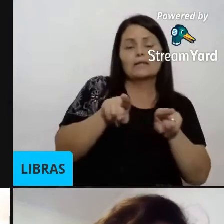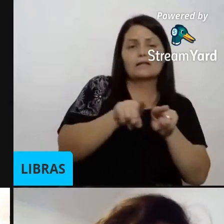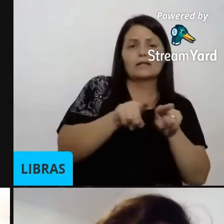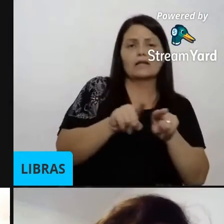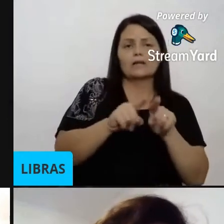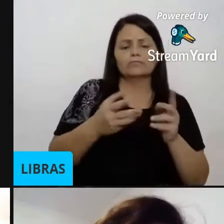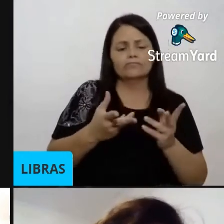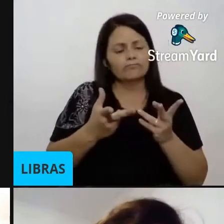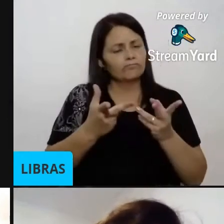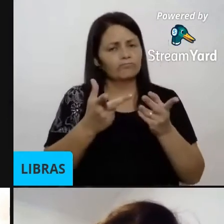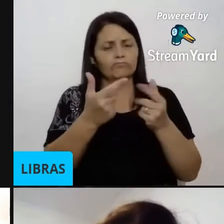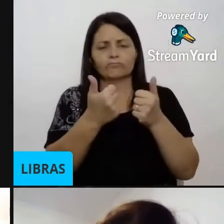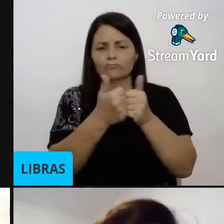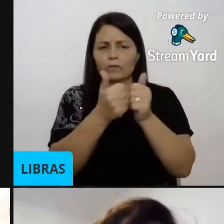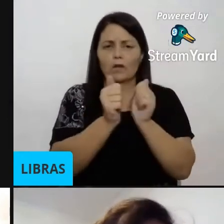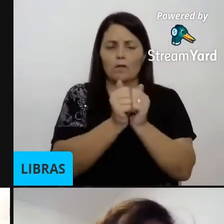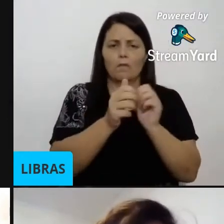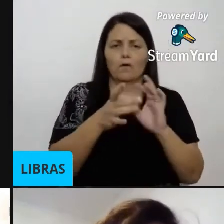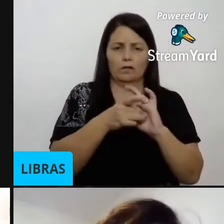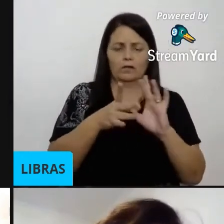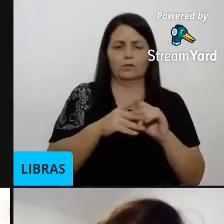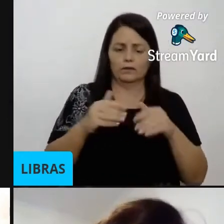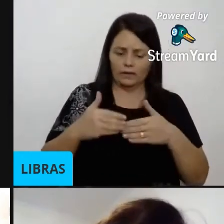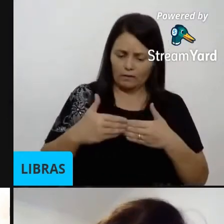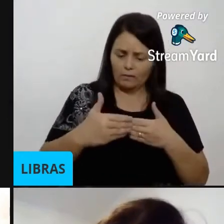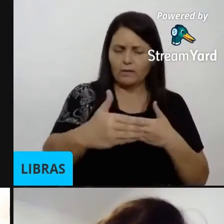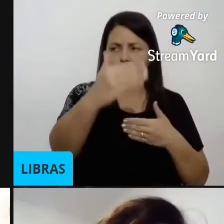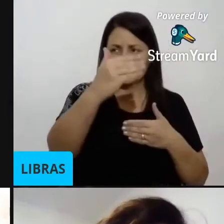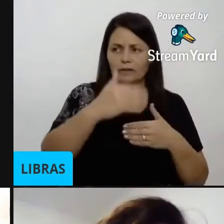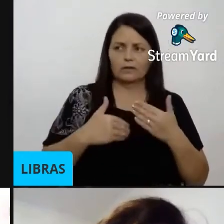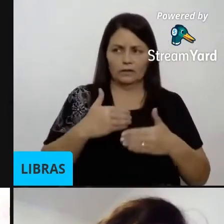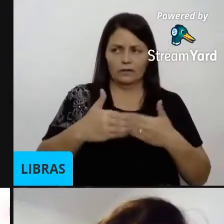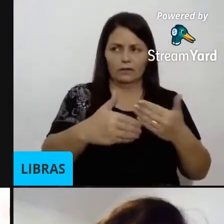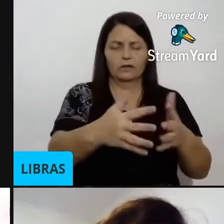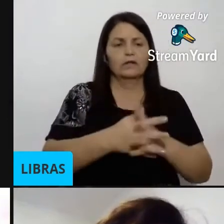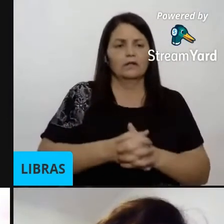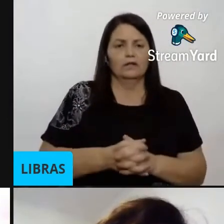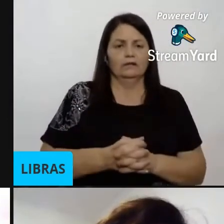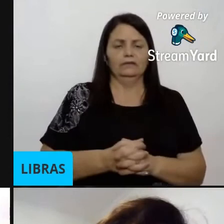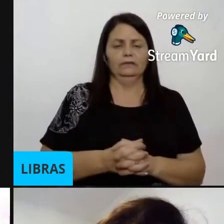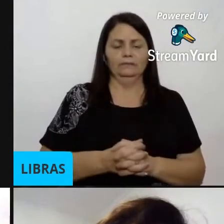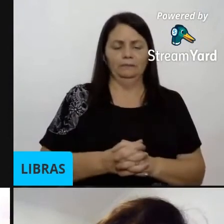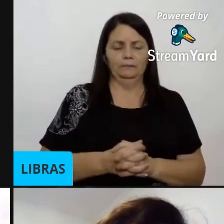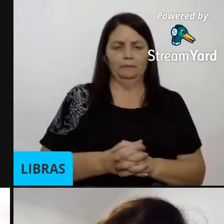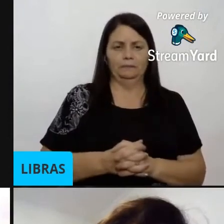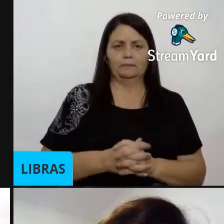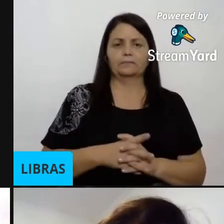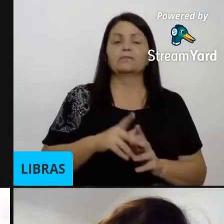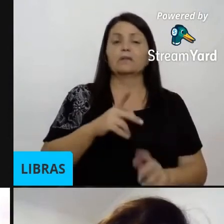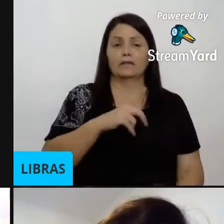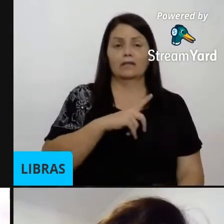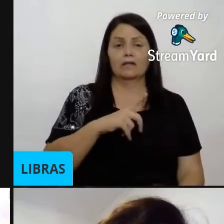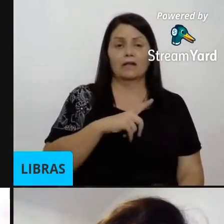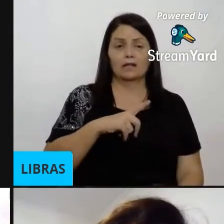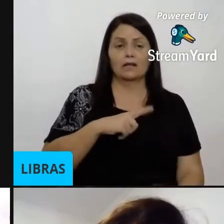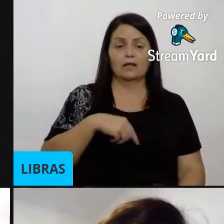muito próxima daqui para frente. Eu tenho um sobrinho neto